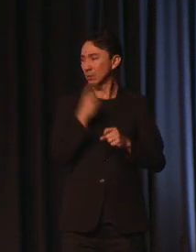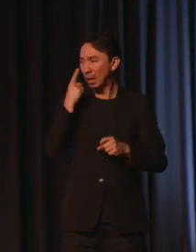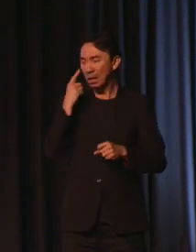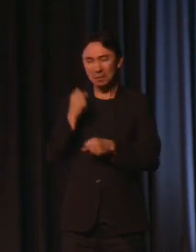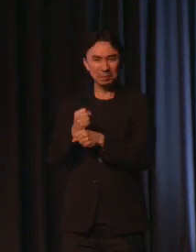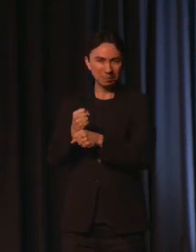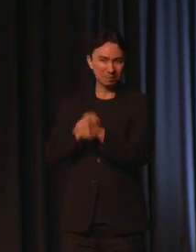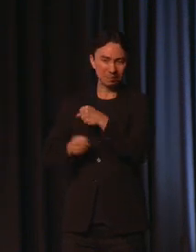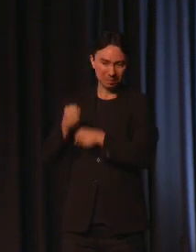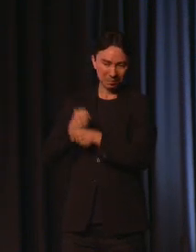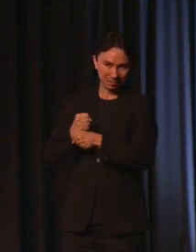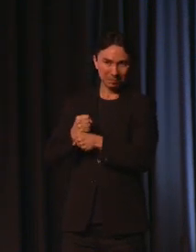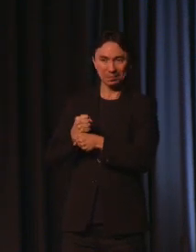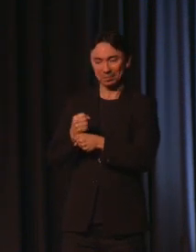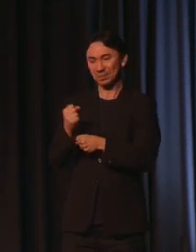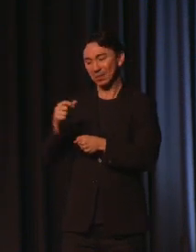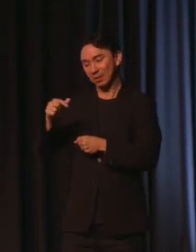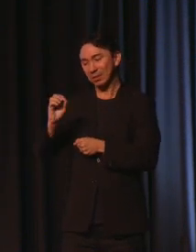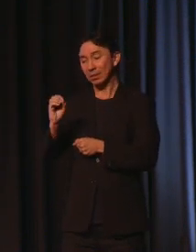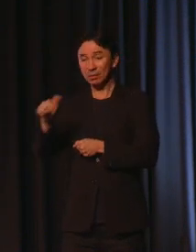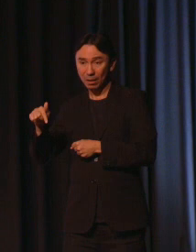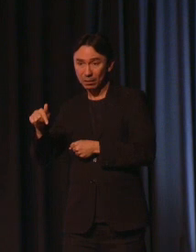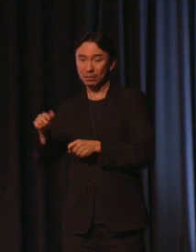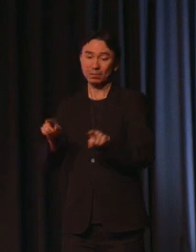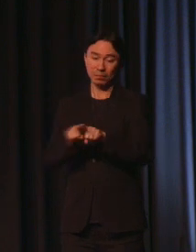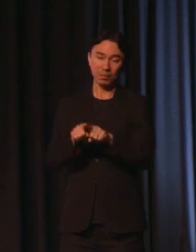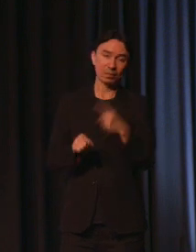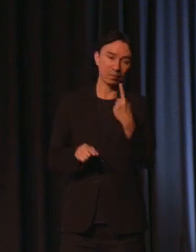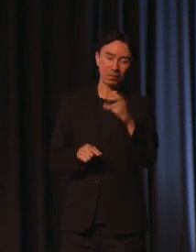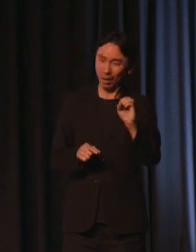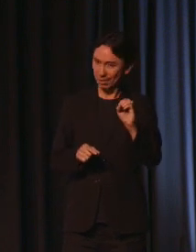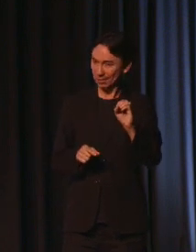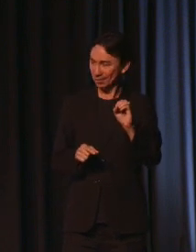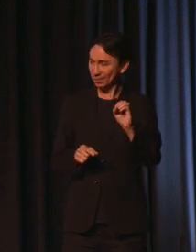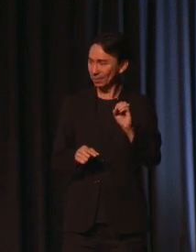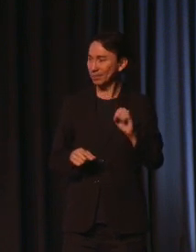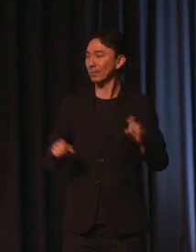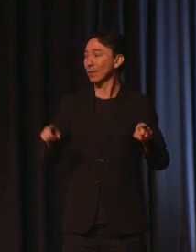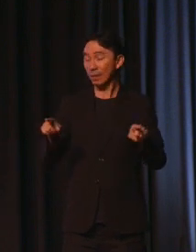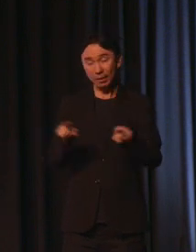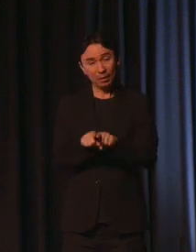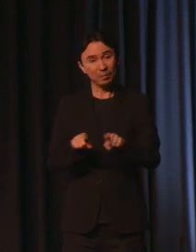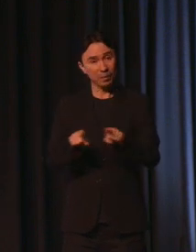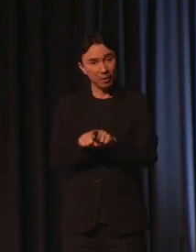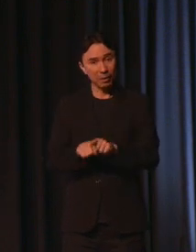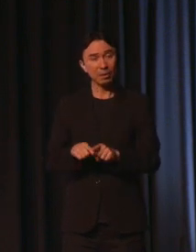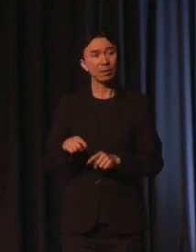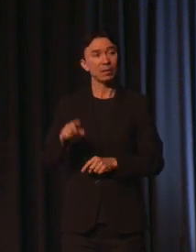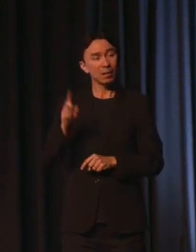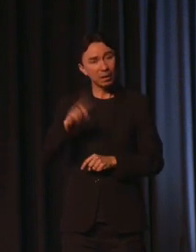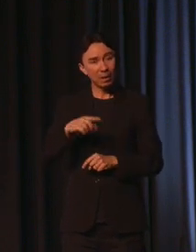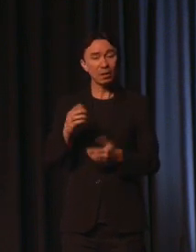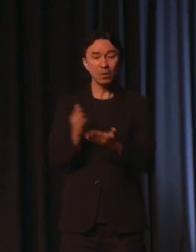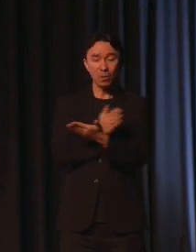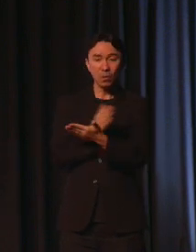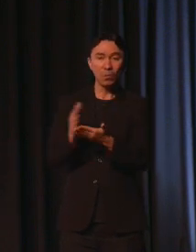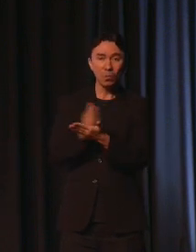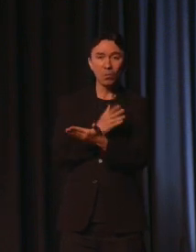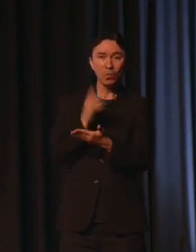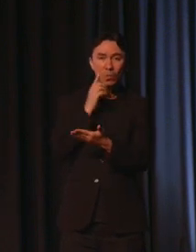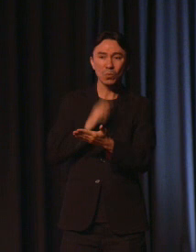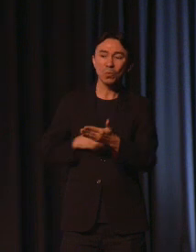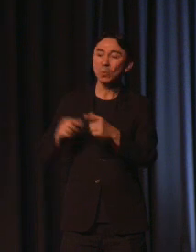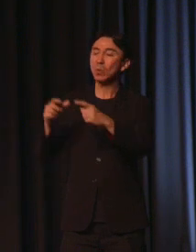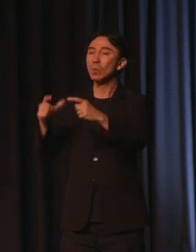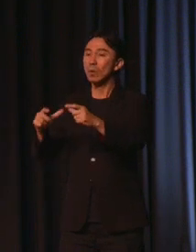2007 e 2010. Também foram acionados os centros de tratamento para discutir